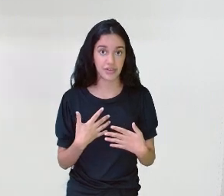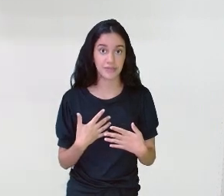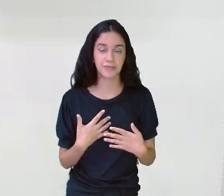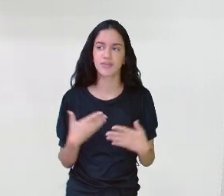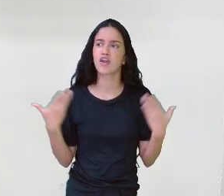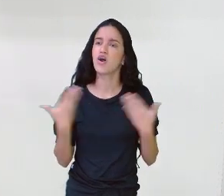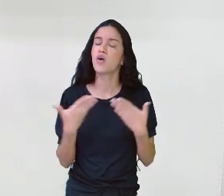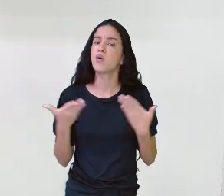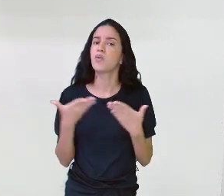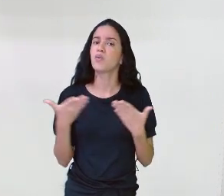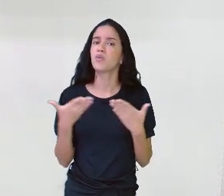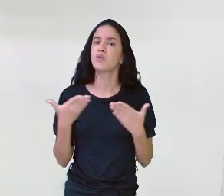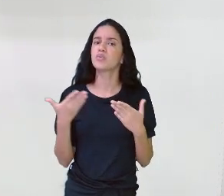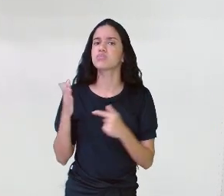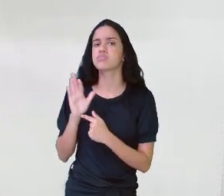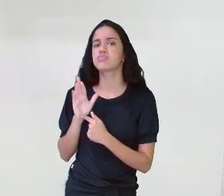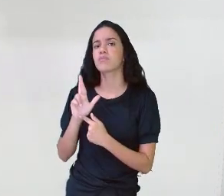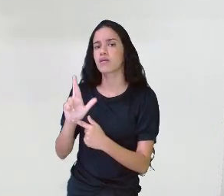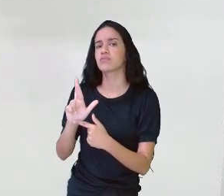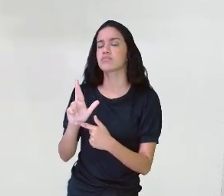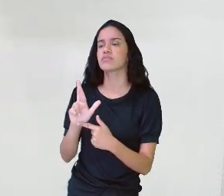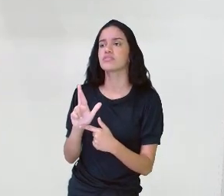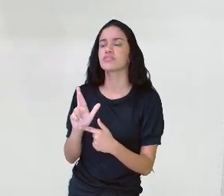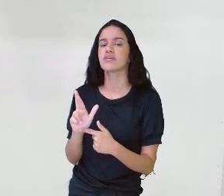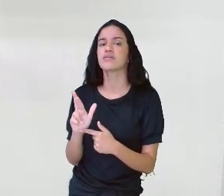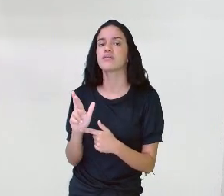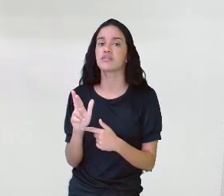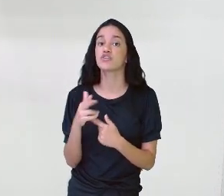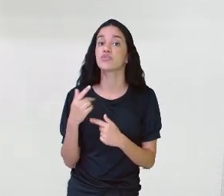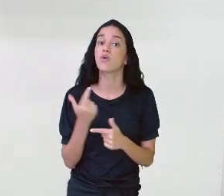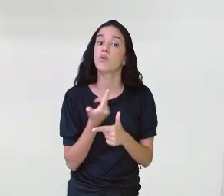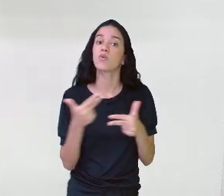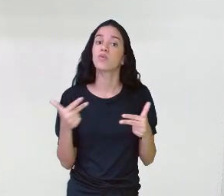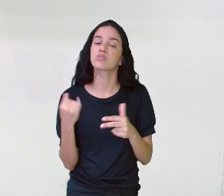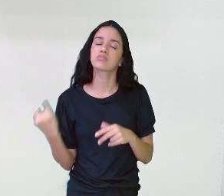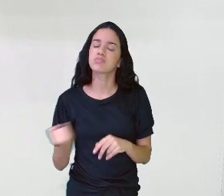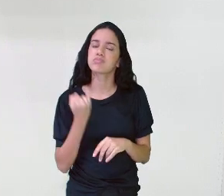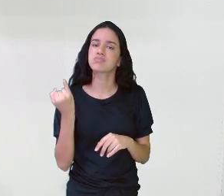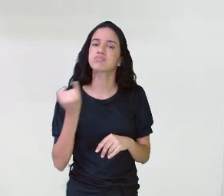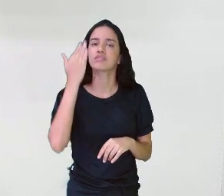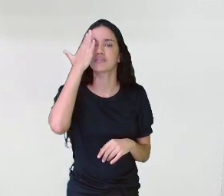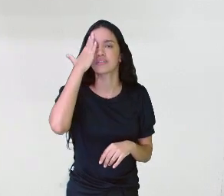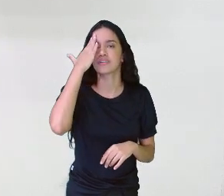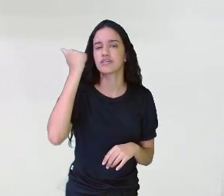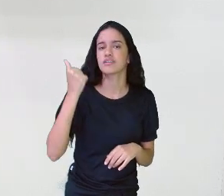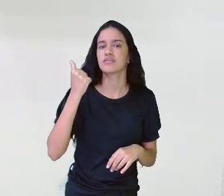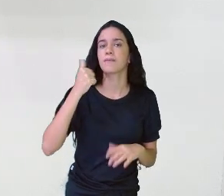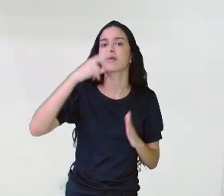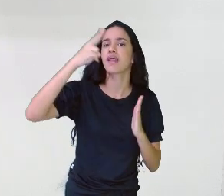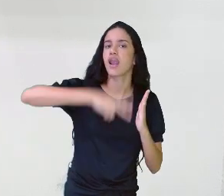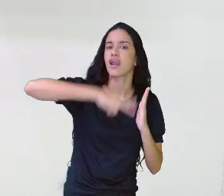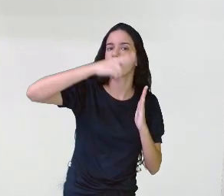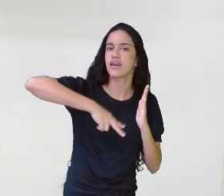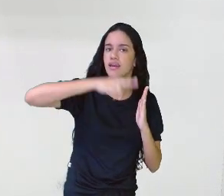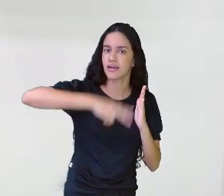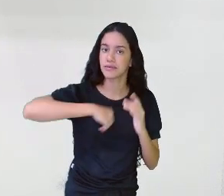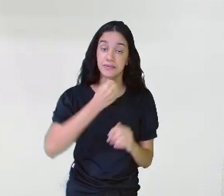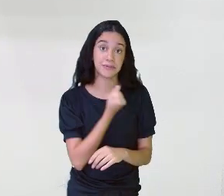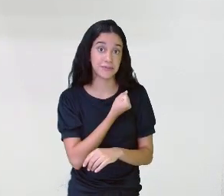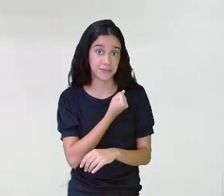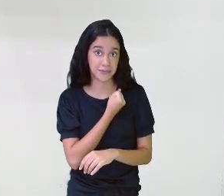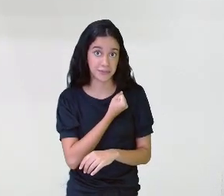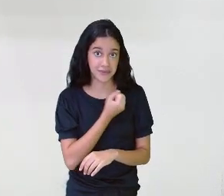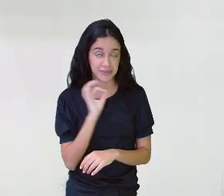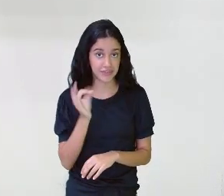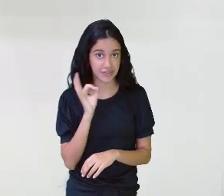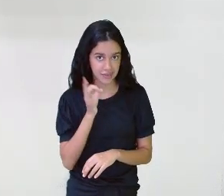números. Hoje eu só trouxe para representar. E outro ponto importante é a gente saber ler os números,